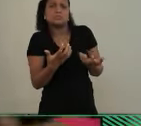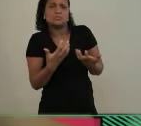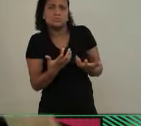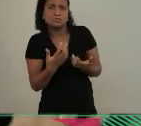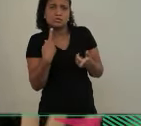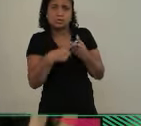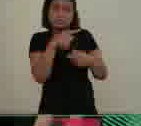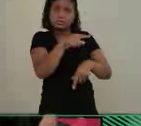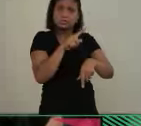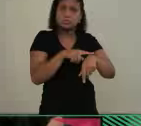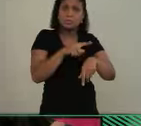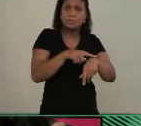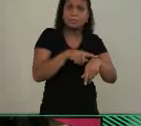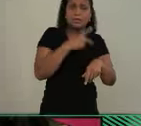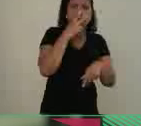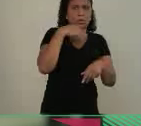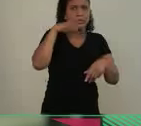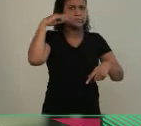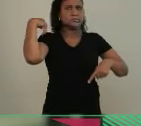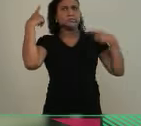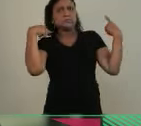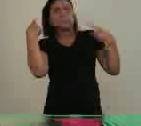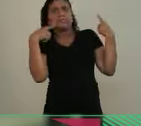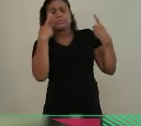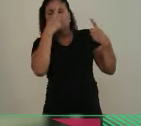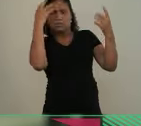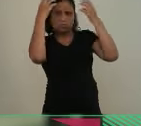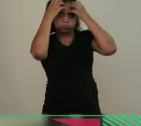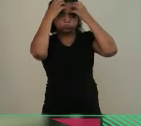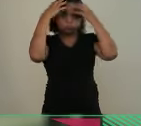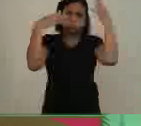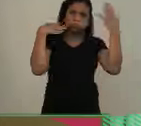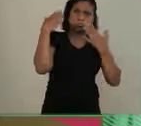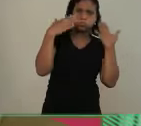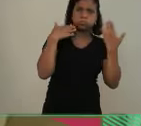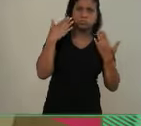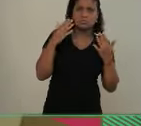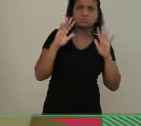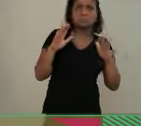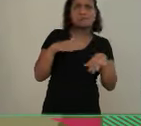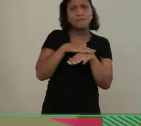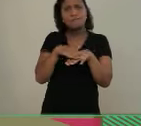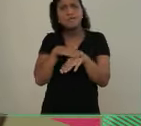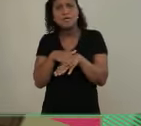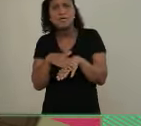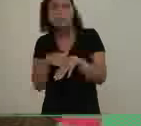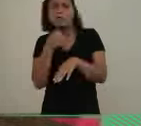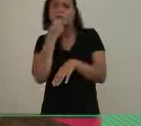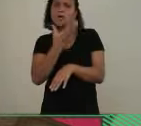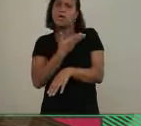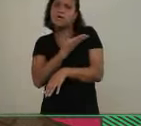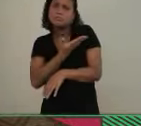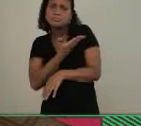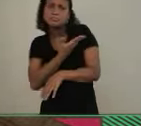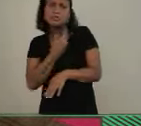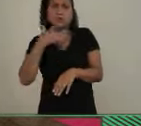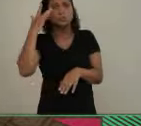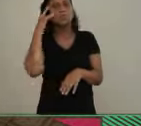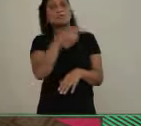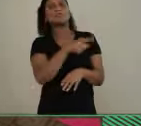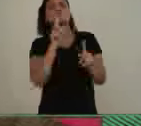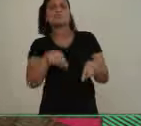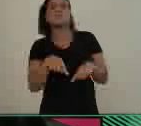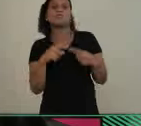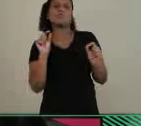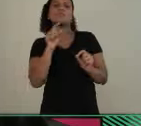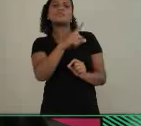as coisas mais loucas te passam pela cabeça. Falar, ter uma boa amiga, mas eu acho que é falando o que você sente, expondo